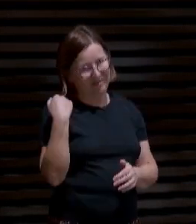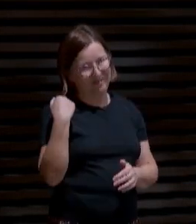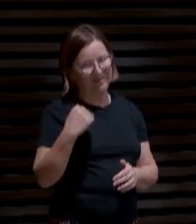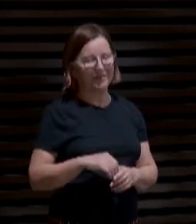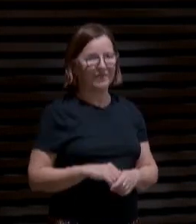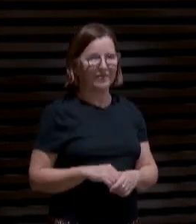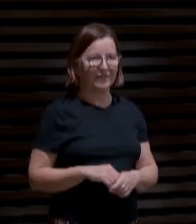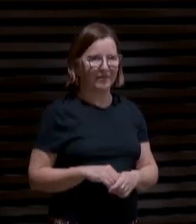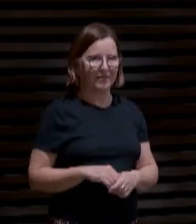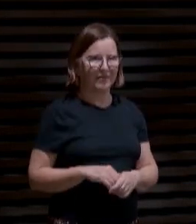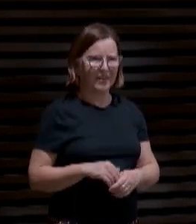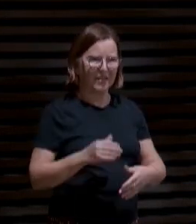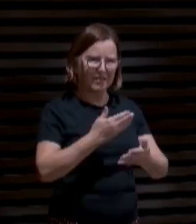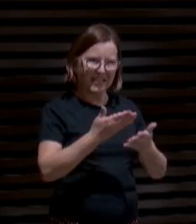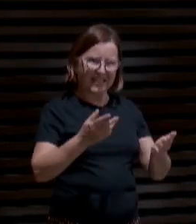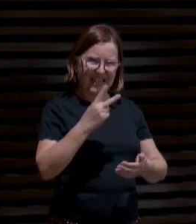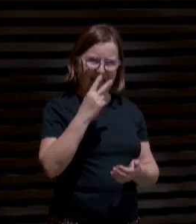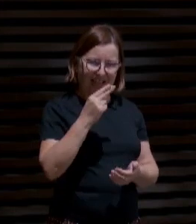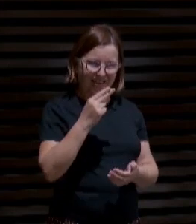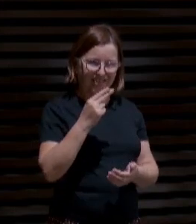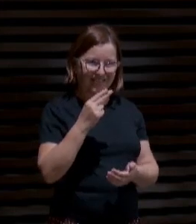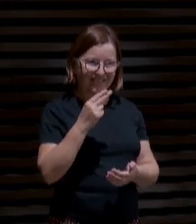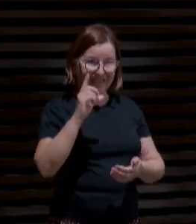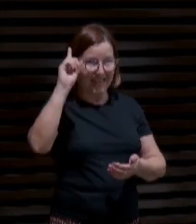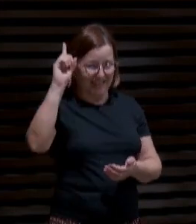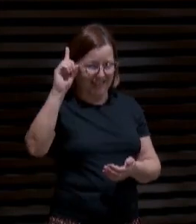Vocês pensam que Deus vai cair fora dessa história?